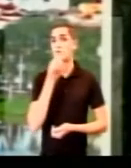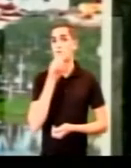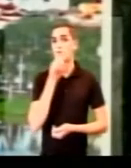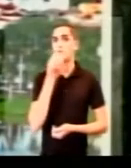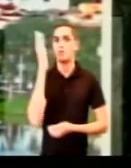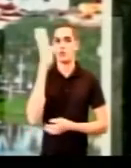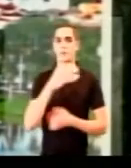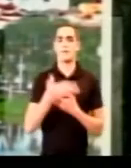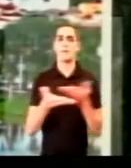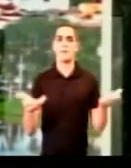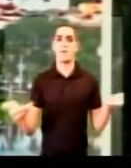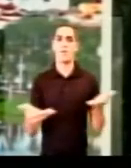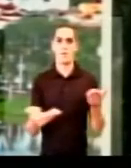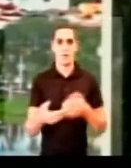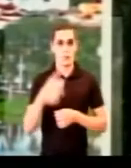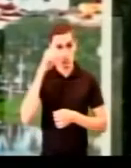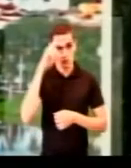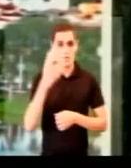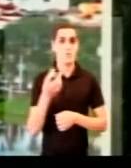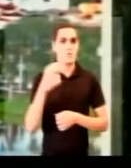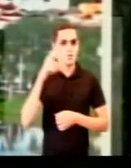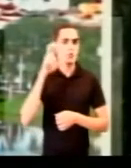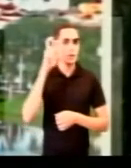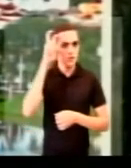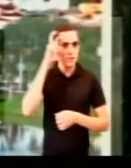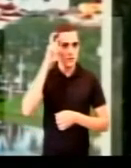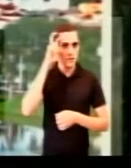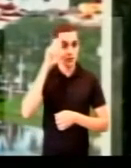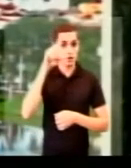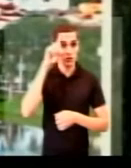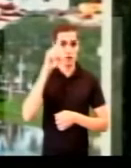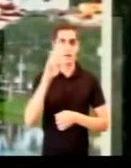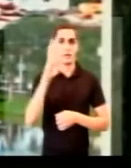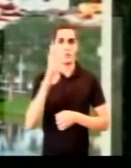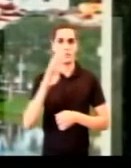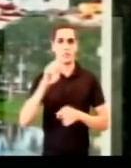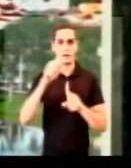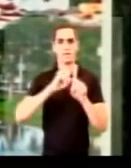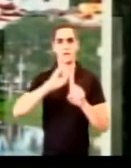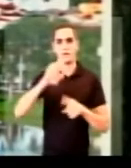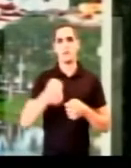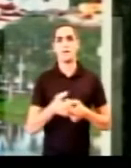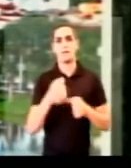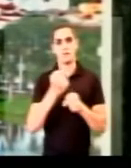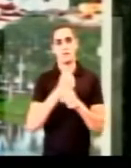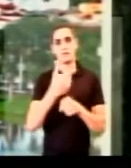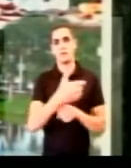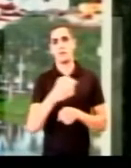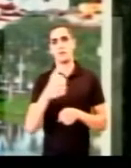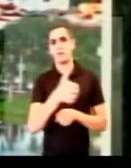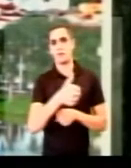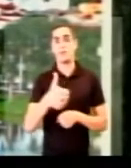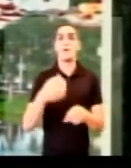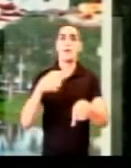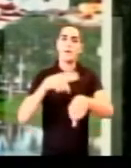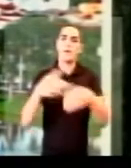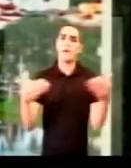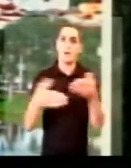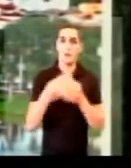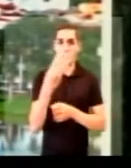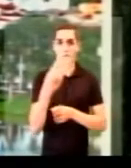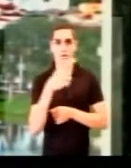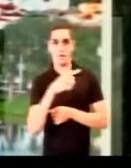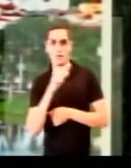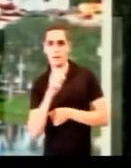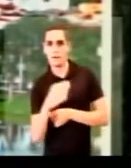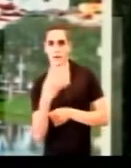muito boa tarde. Hoje é quinta-feira, 14 de janeiro de 2021. Agora são 3 horas